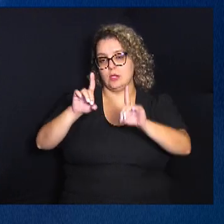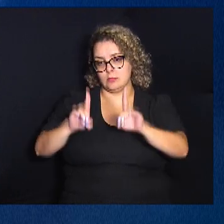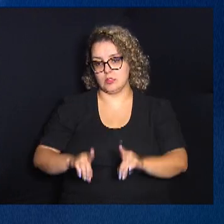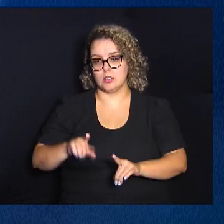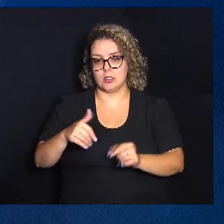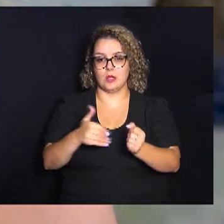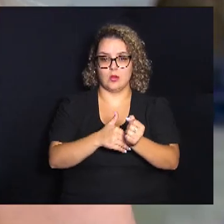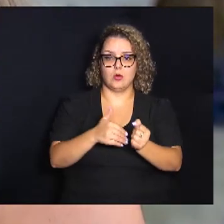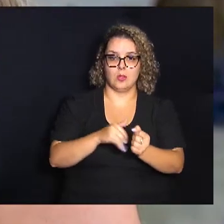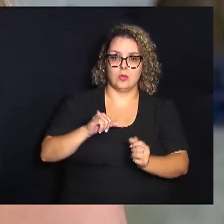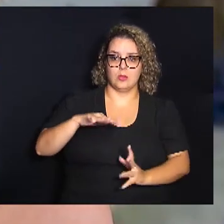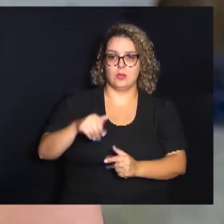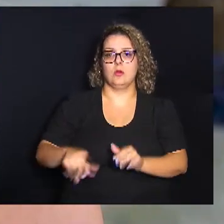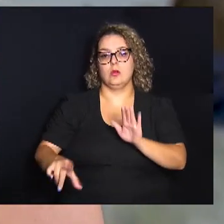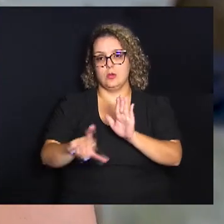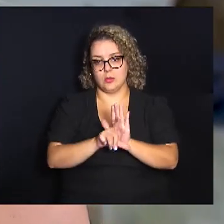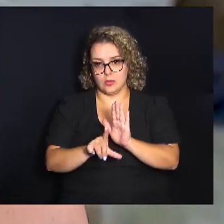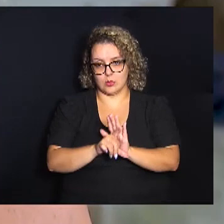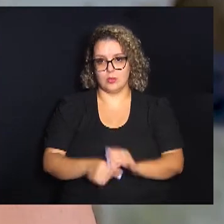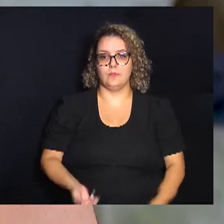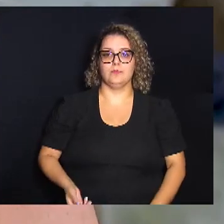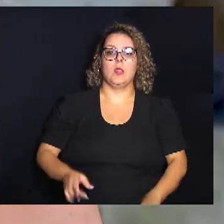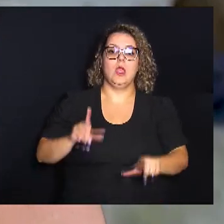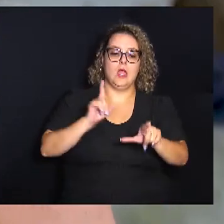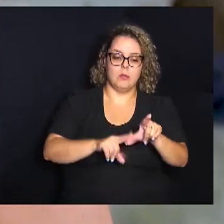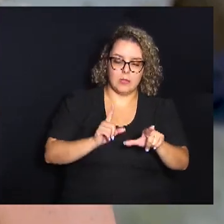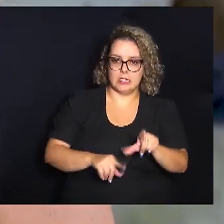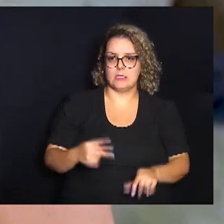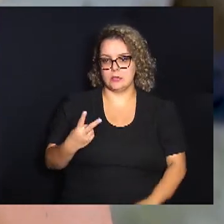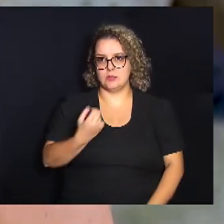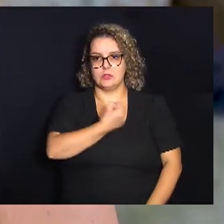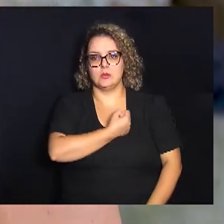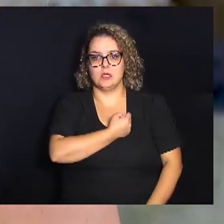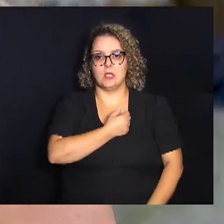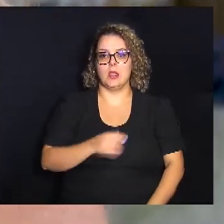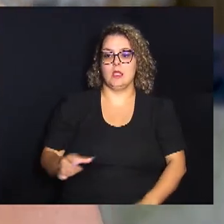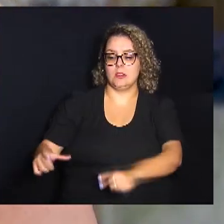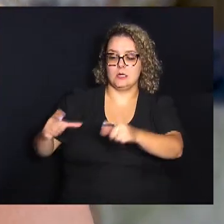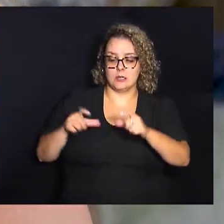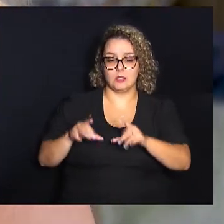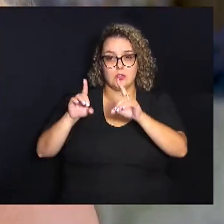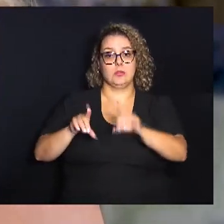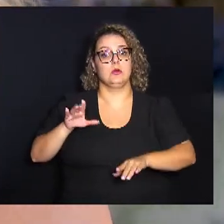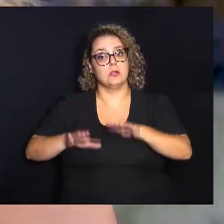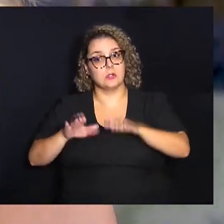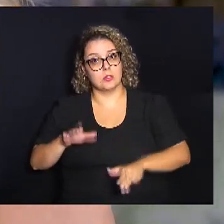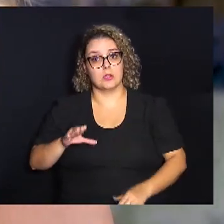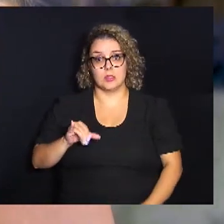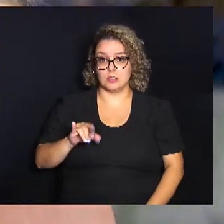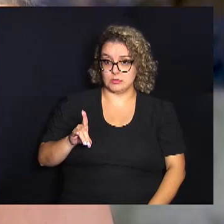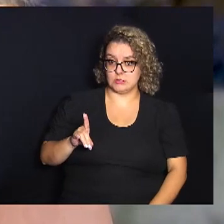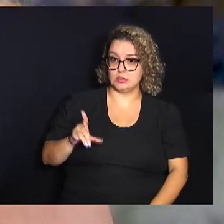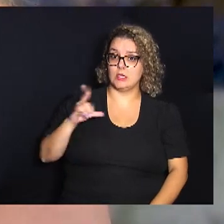código internacional, é uma letra e 2 números. Essa credencial de deficiente, dependendo de qual for o CID, ela tem